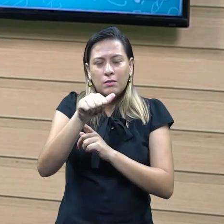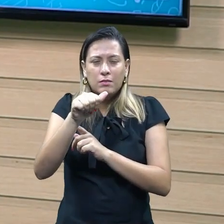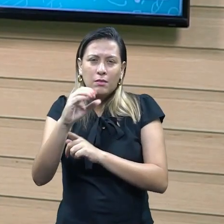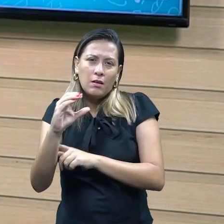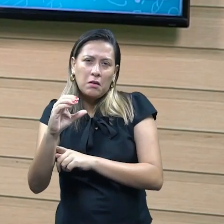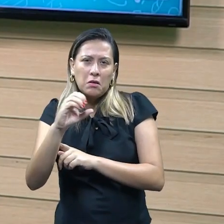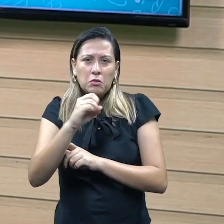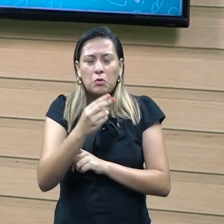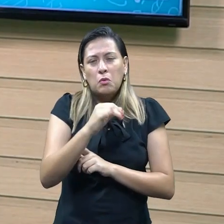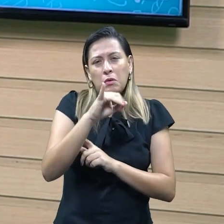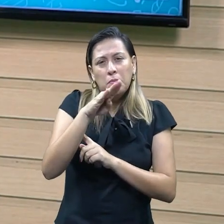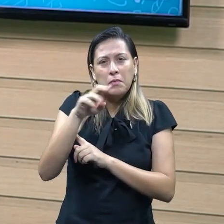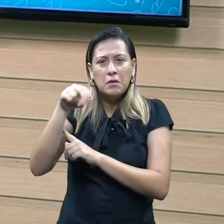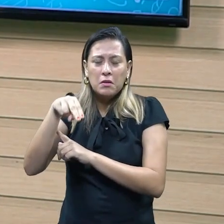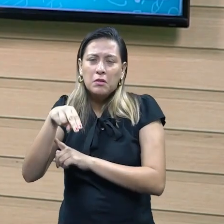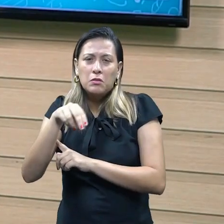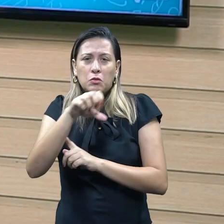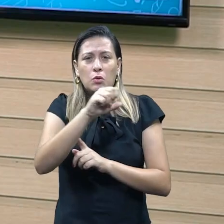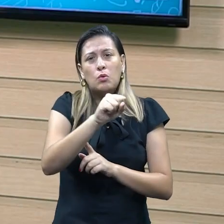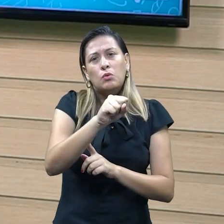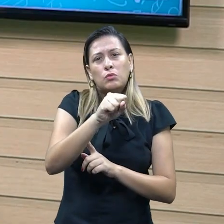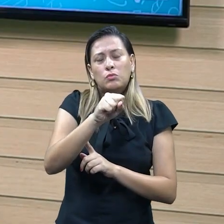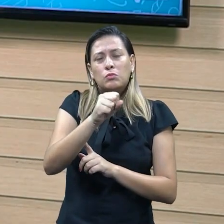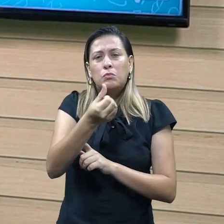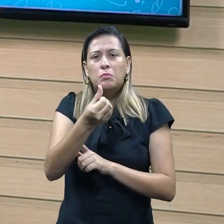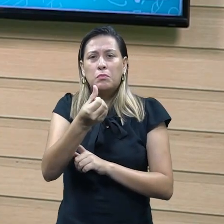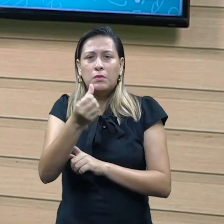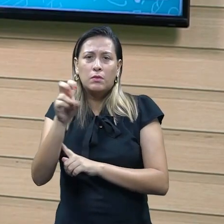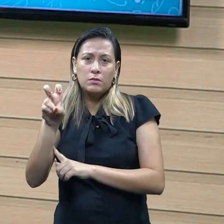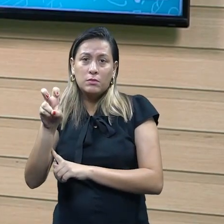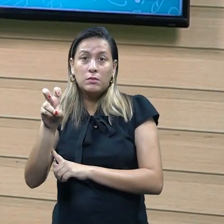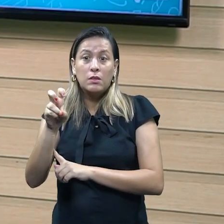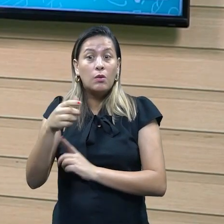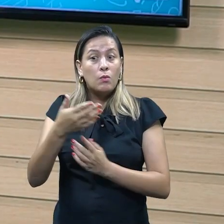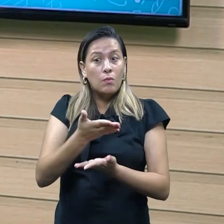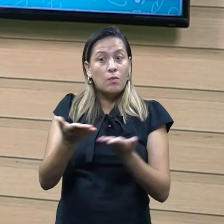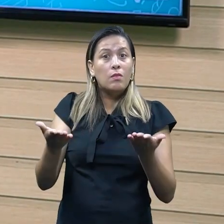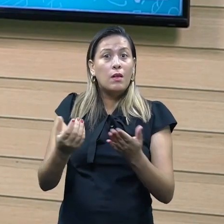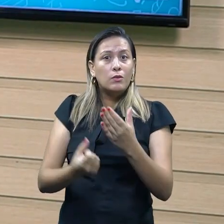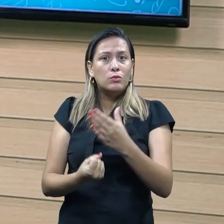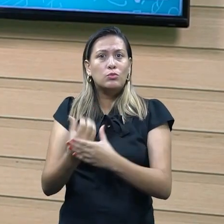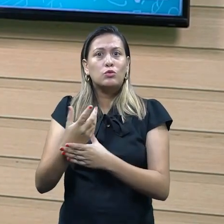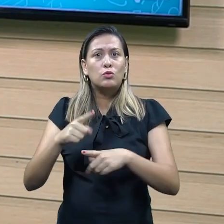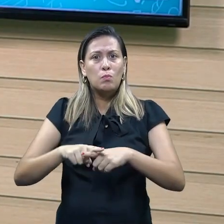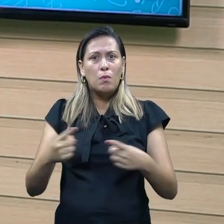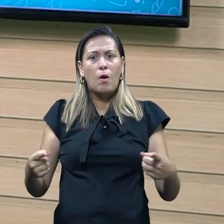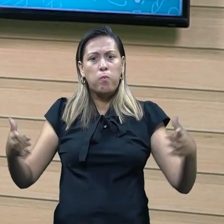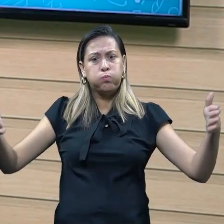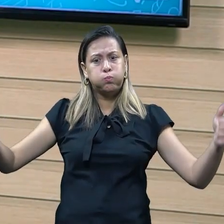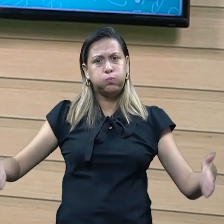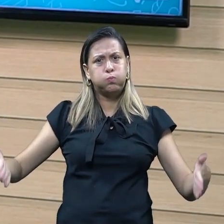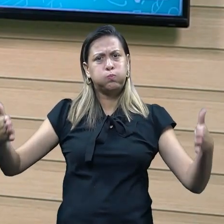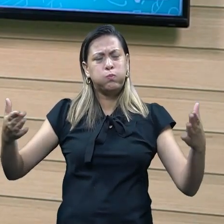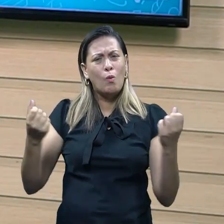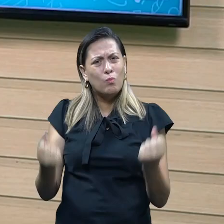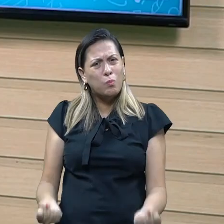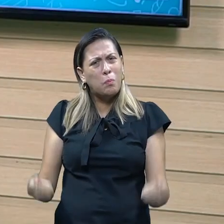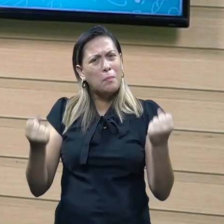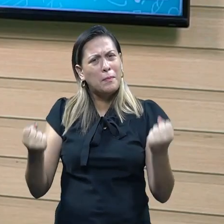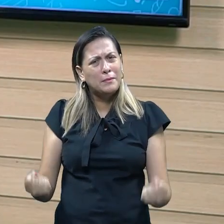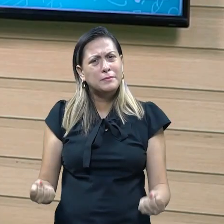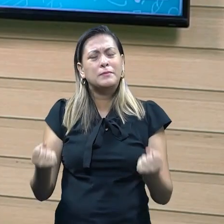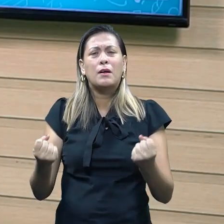o IBM 865 foram os primeiros a serem produzidos, mas eles eram muito grandes, muito pesados, e eles tinham uma